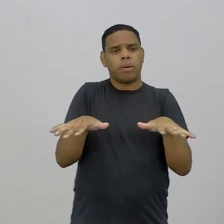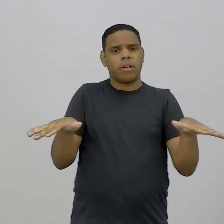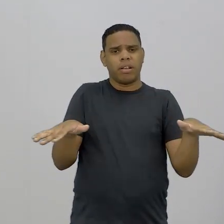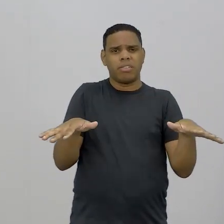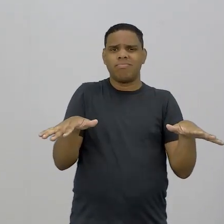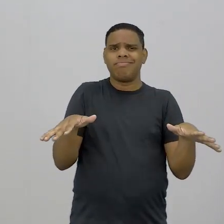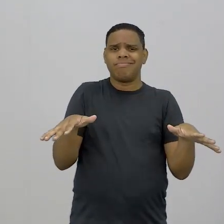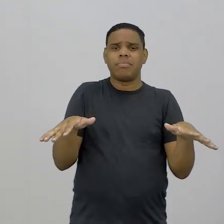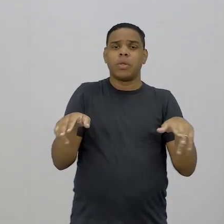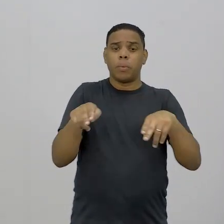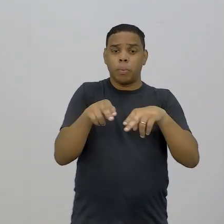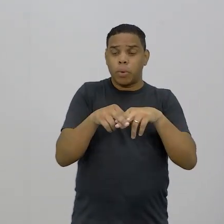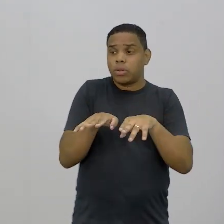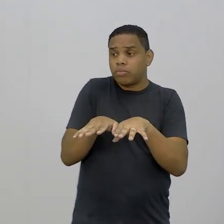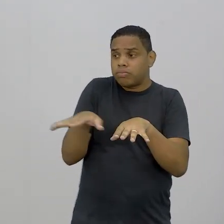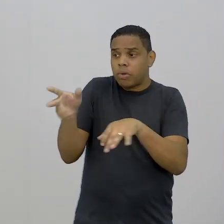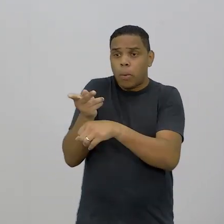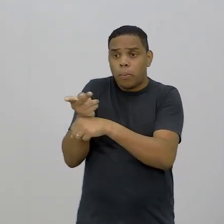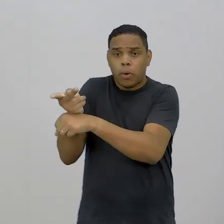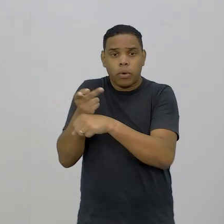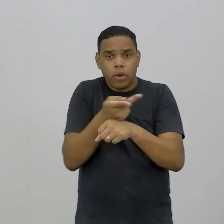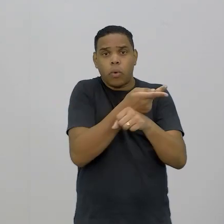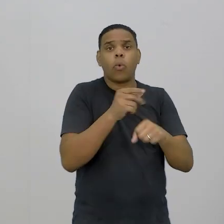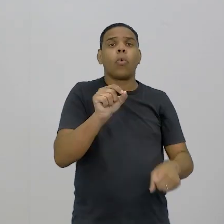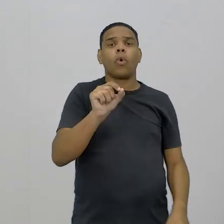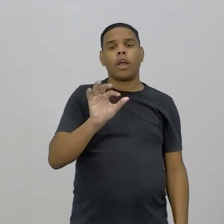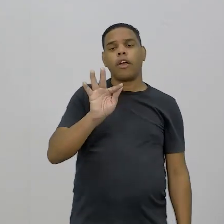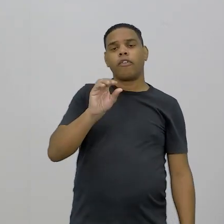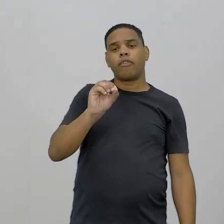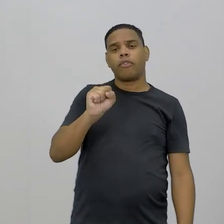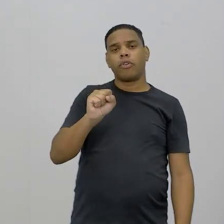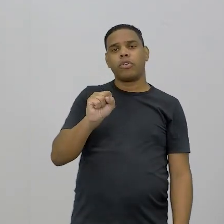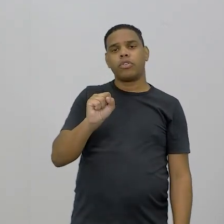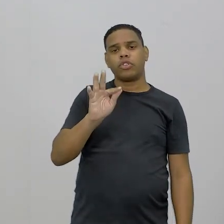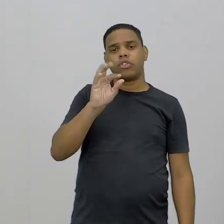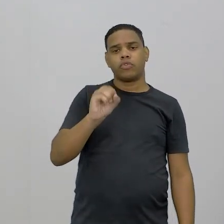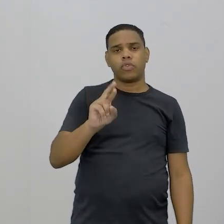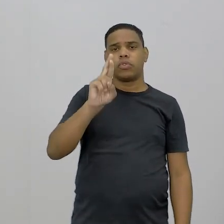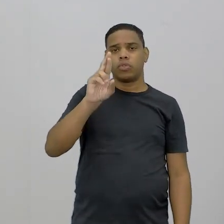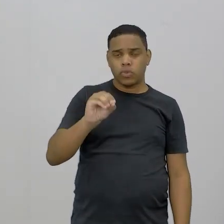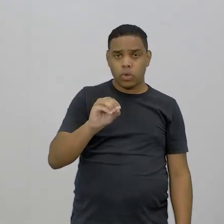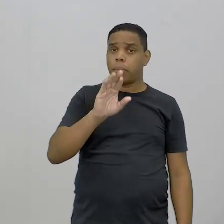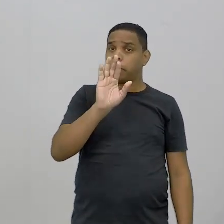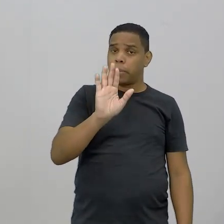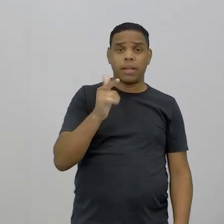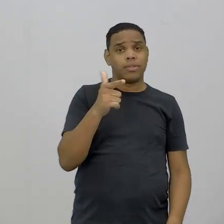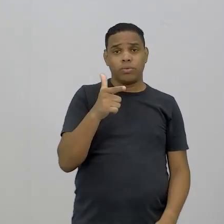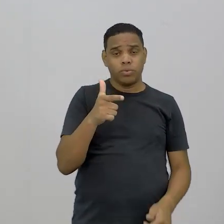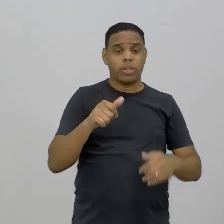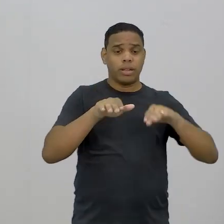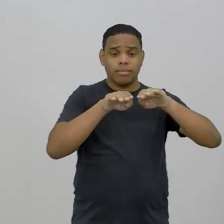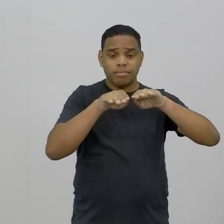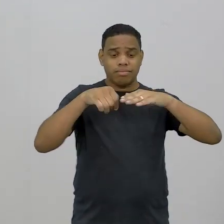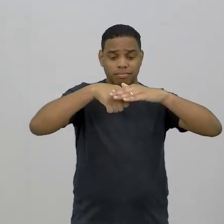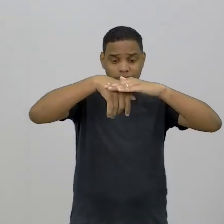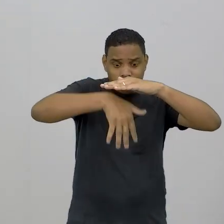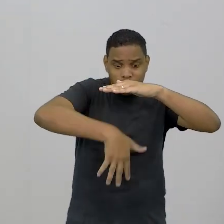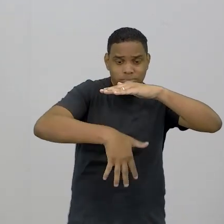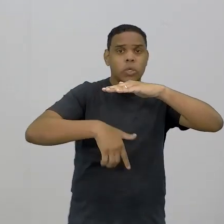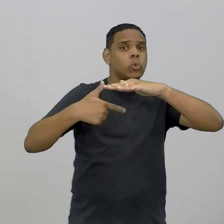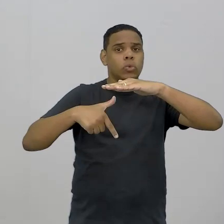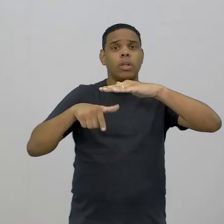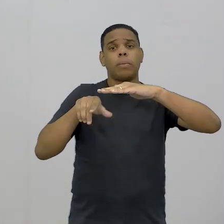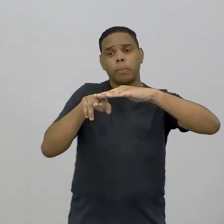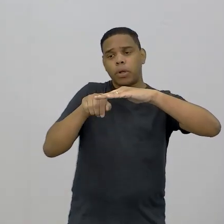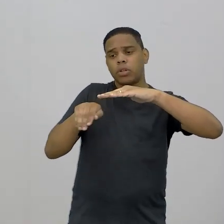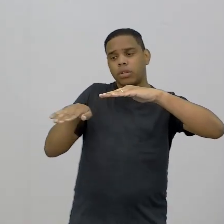estão buscando aí a presença desse fósforo que não tem nas outras camadas, mas que tem apenas na região